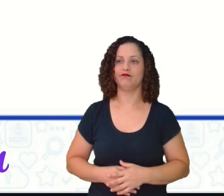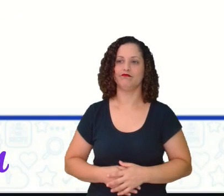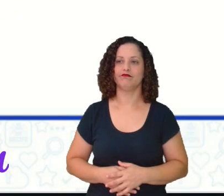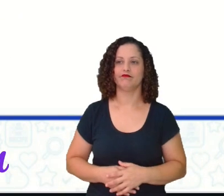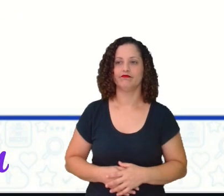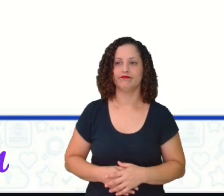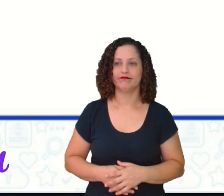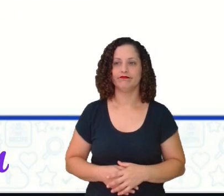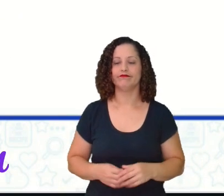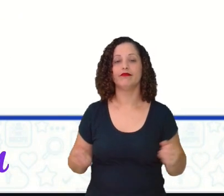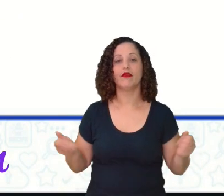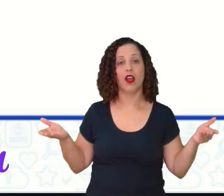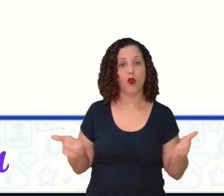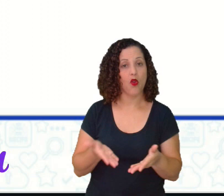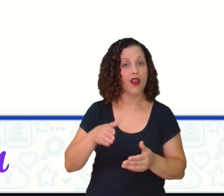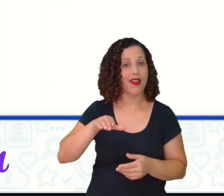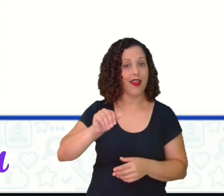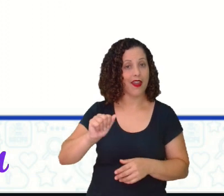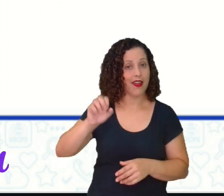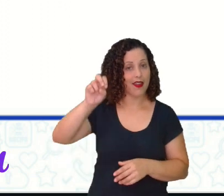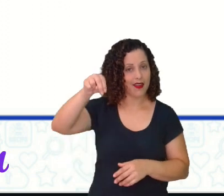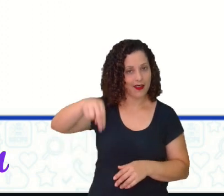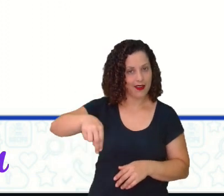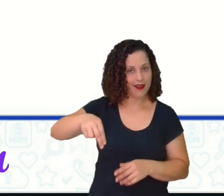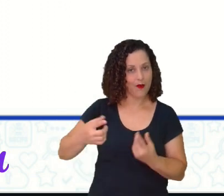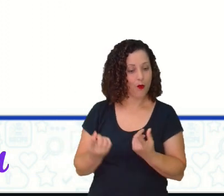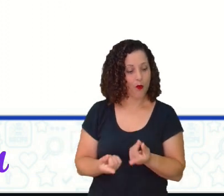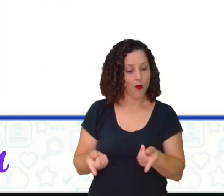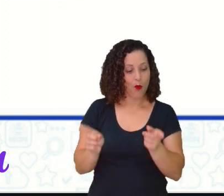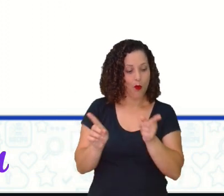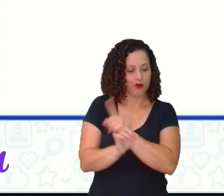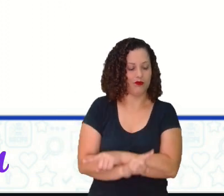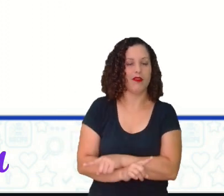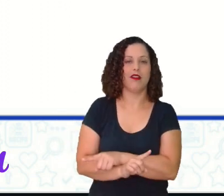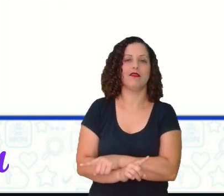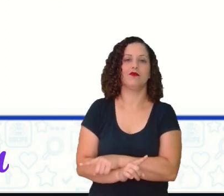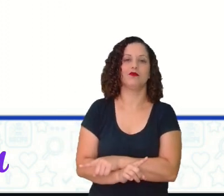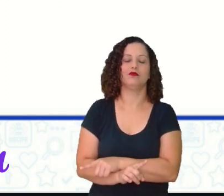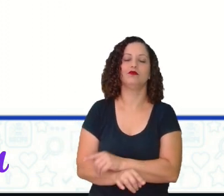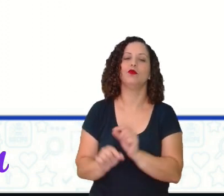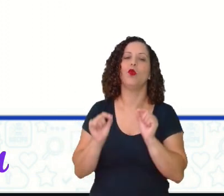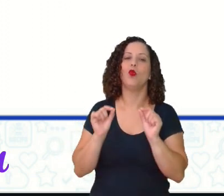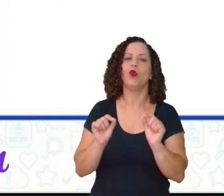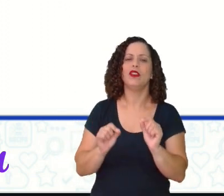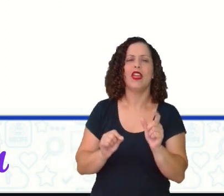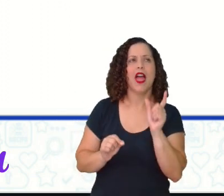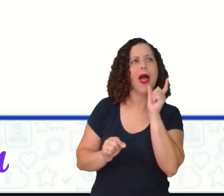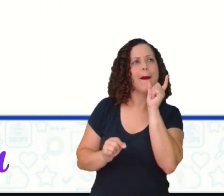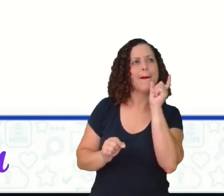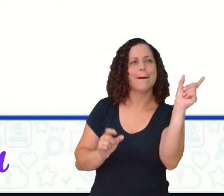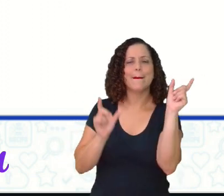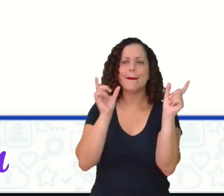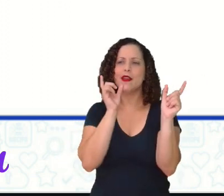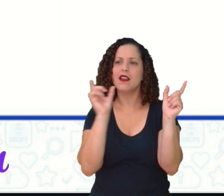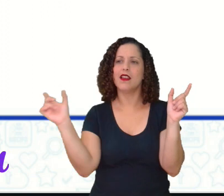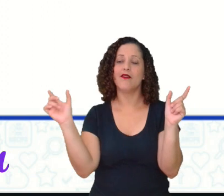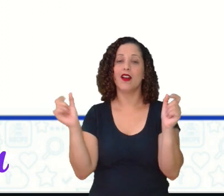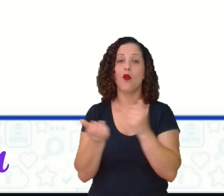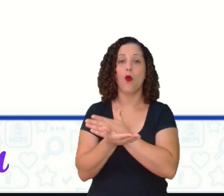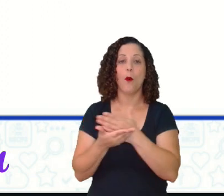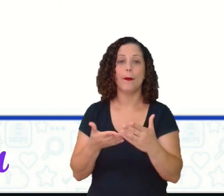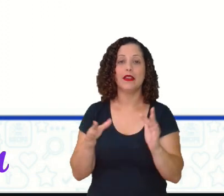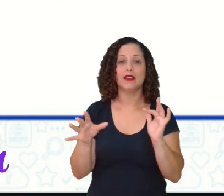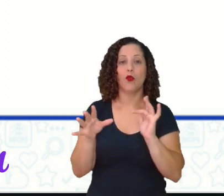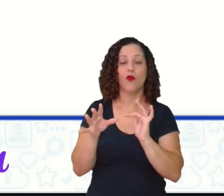Ok. E o an é exatamente o contrário. É quando o som ou a palavra começa com